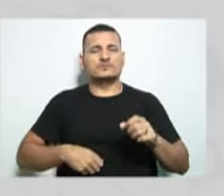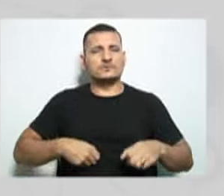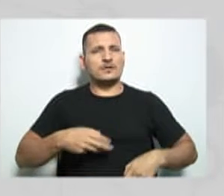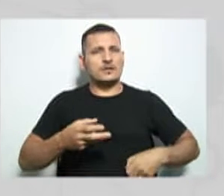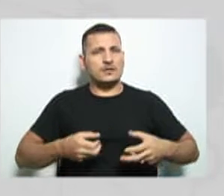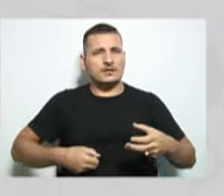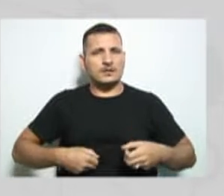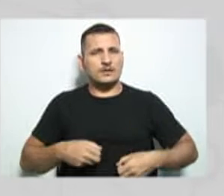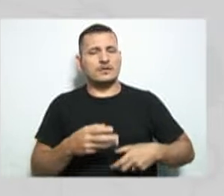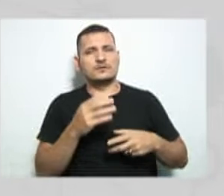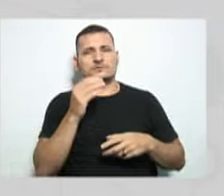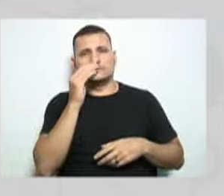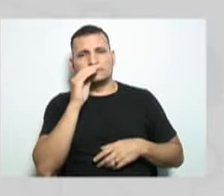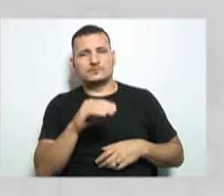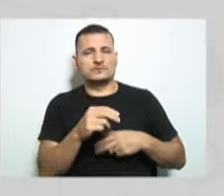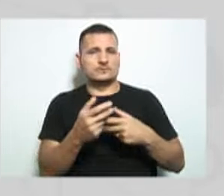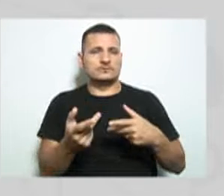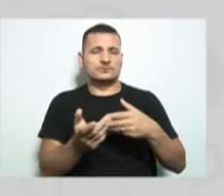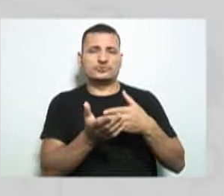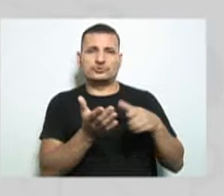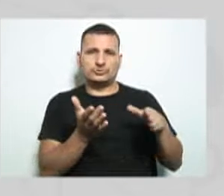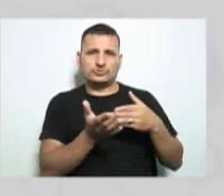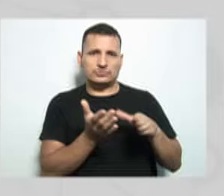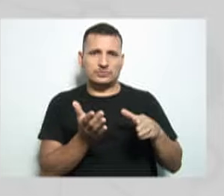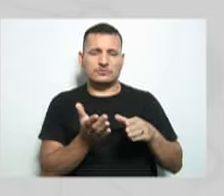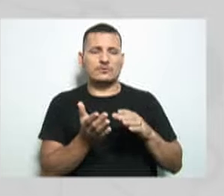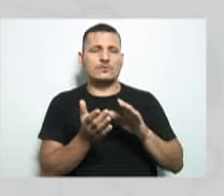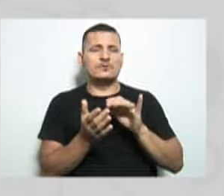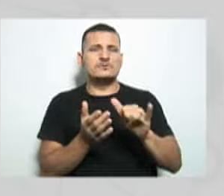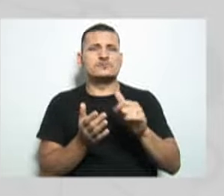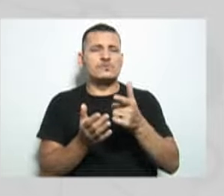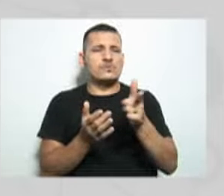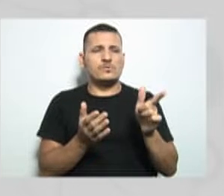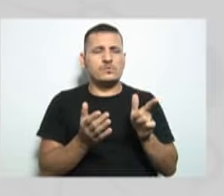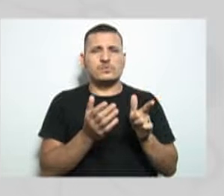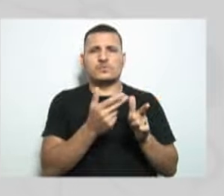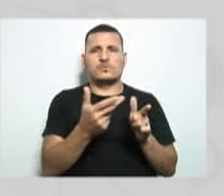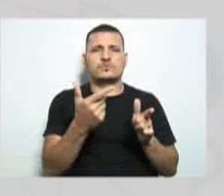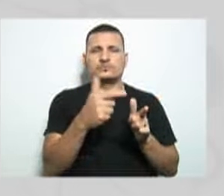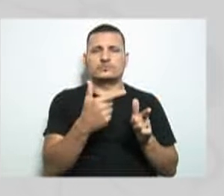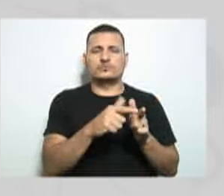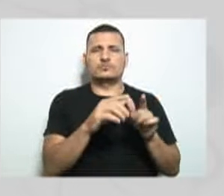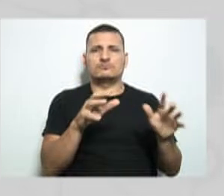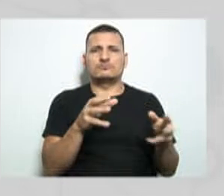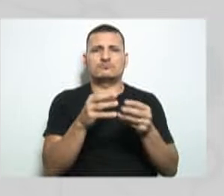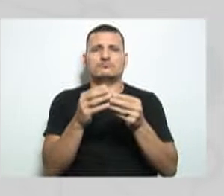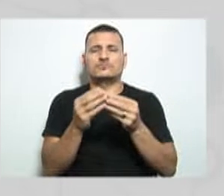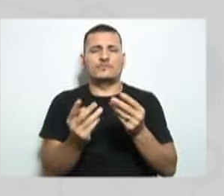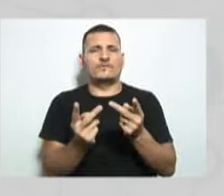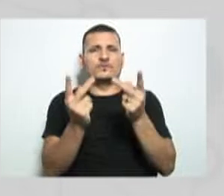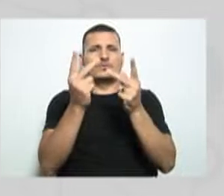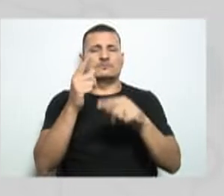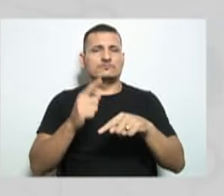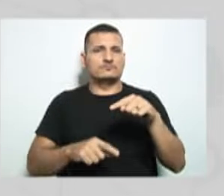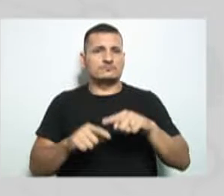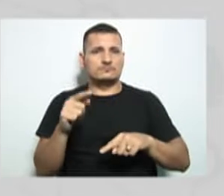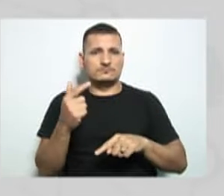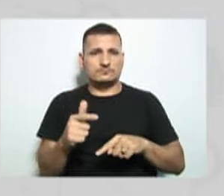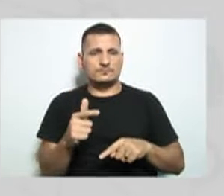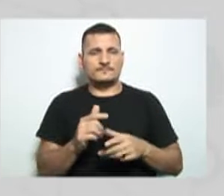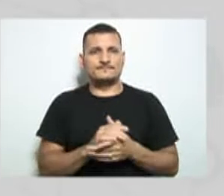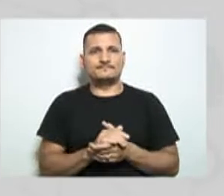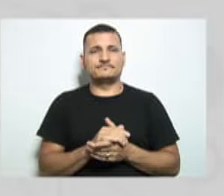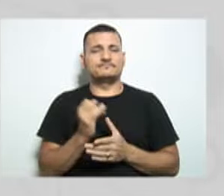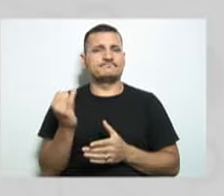Desperdício e demais itens que não agregam o valor ao produto.